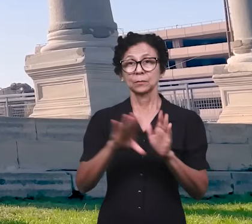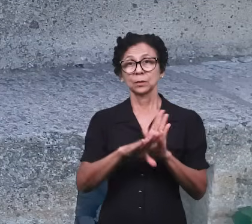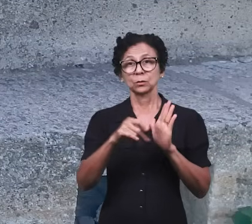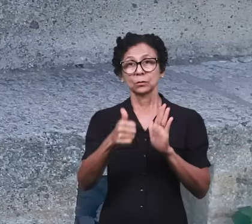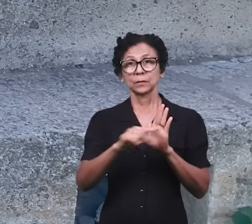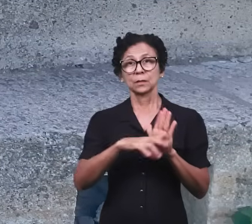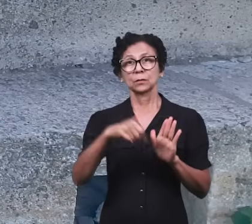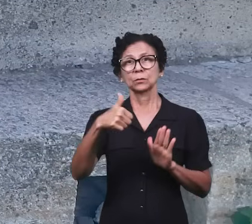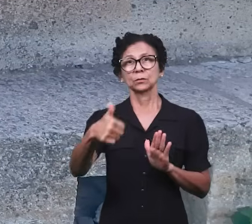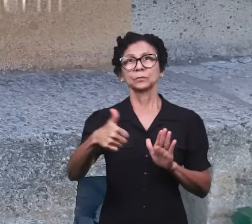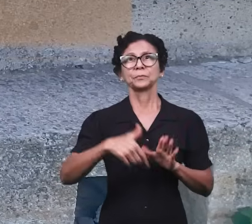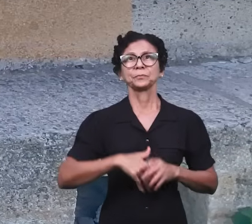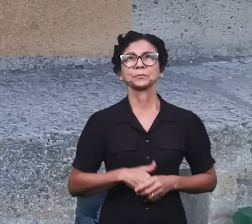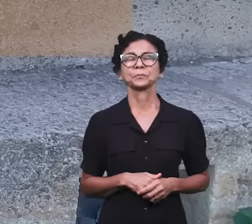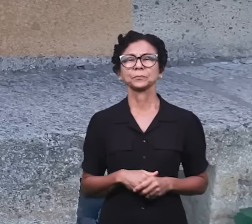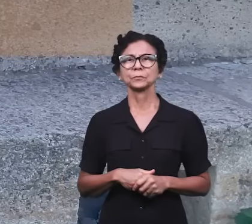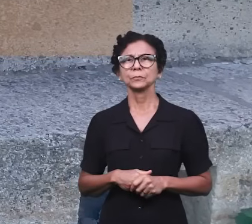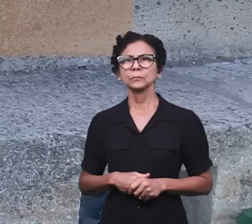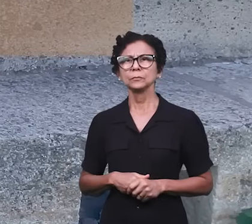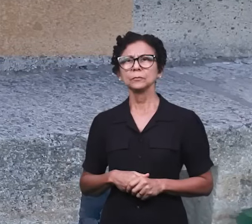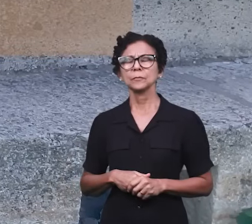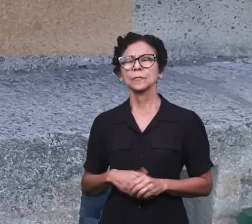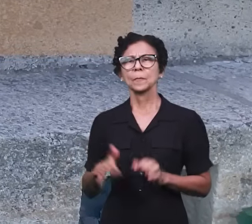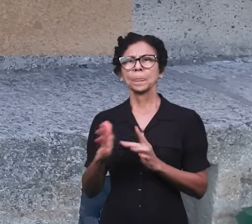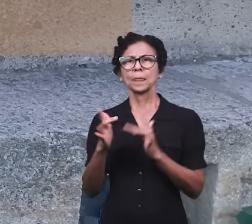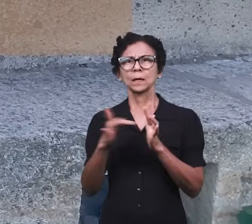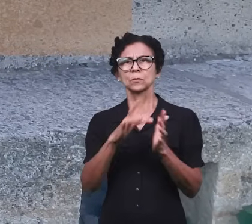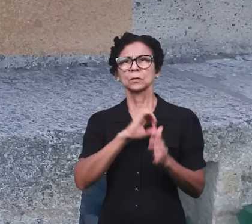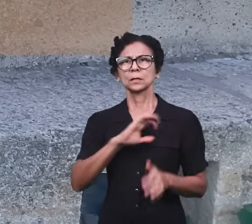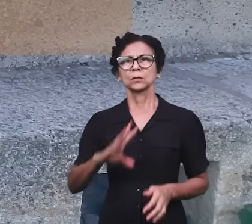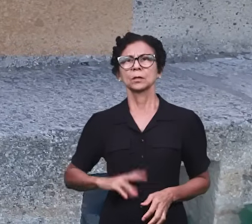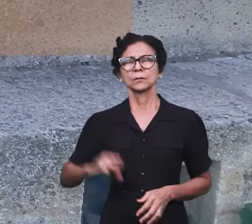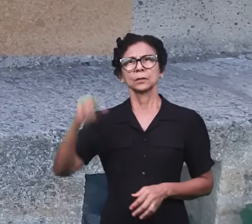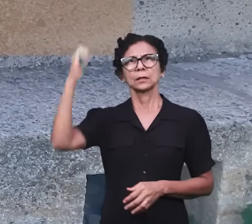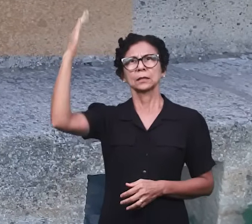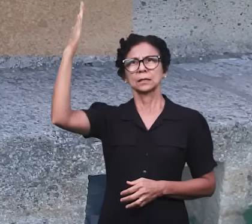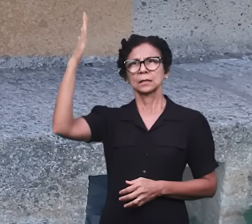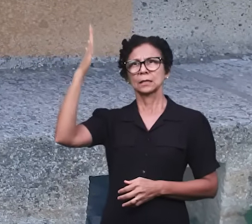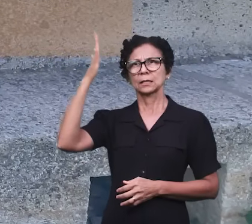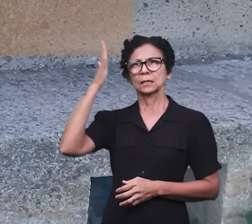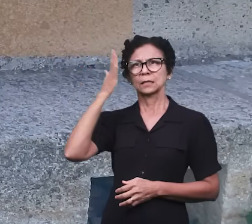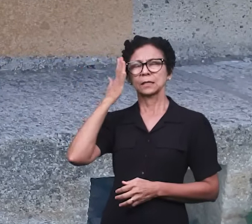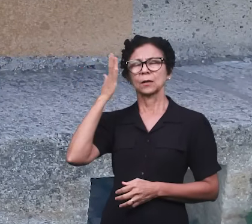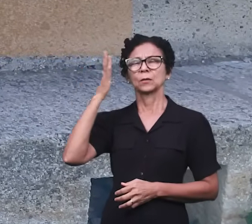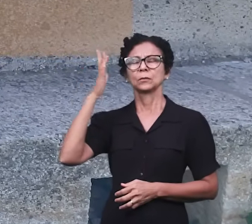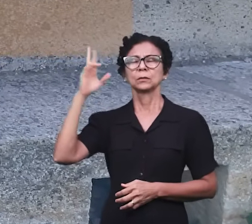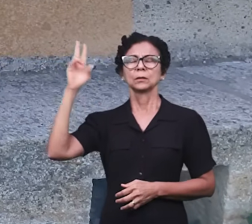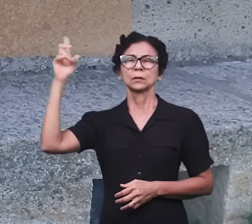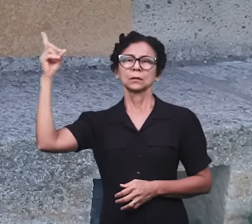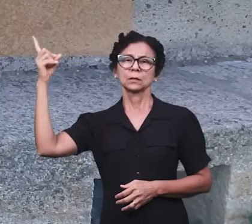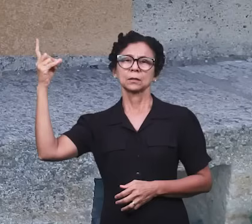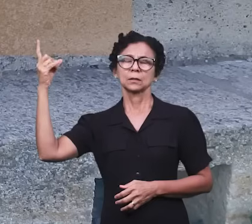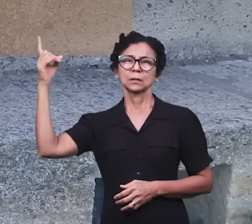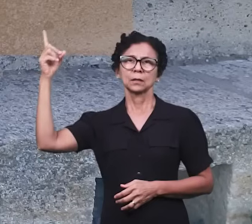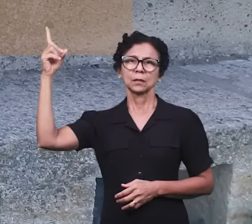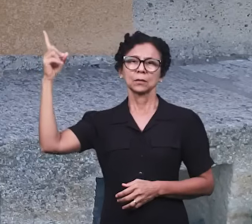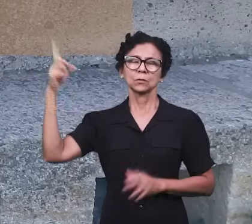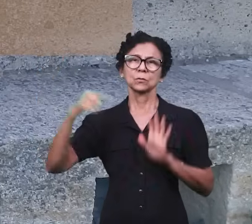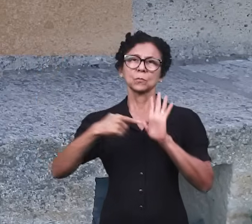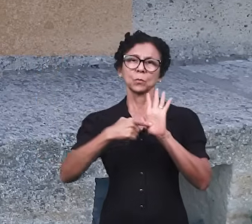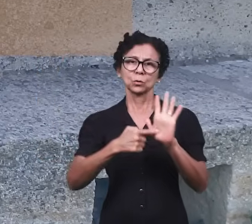1, que diz: revelação de Jesus Cristo, a qual Deus lhe deu para mostrar aos seus servos as